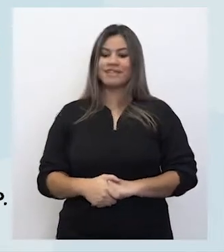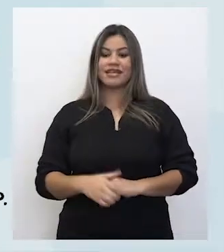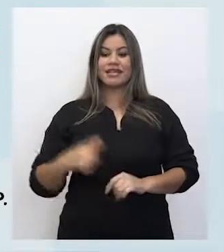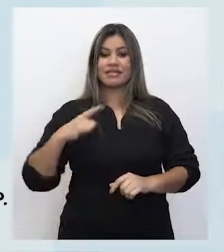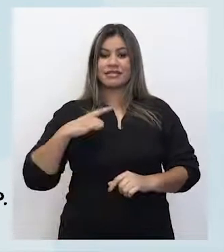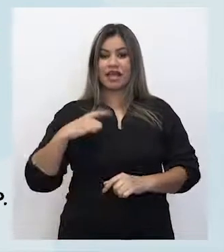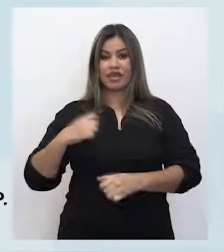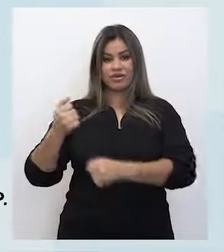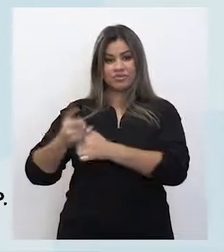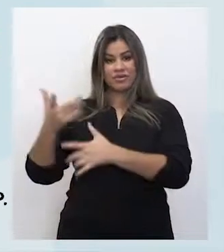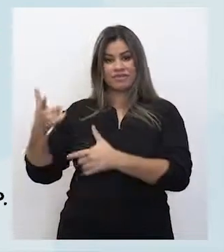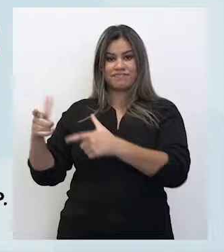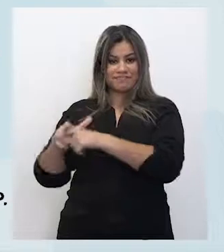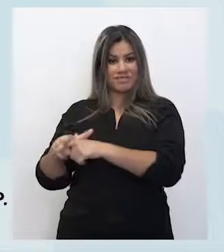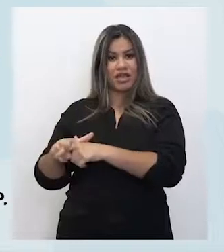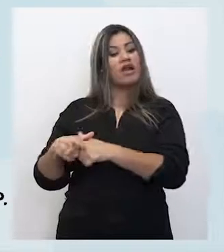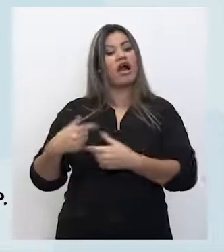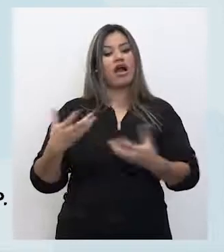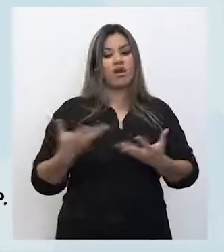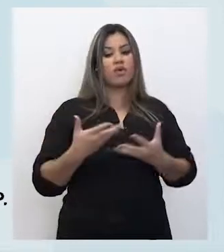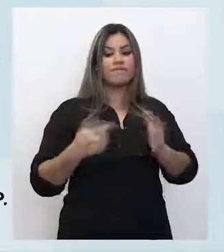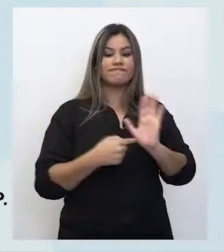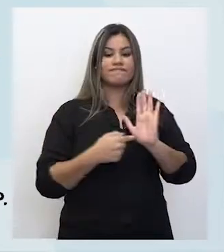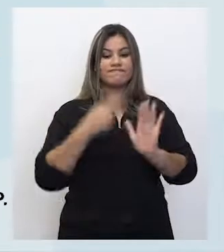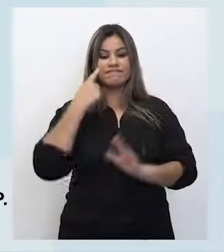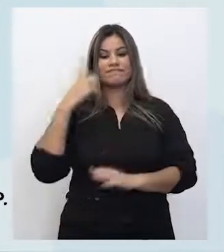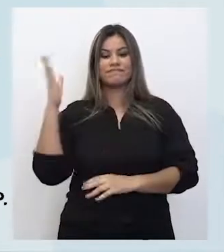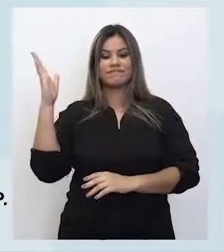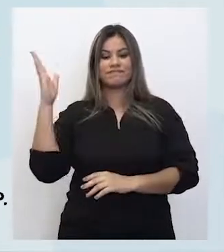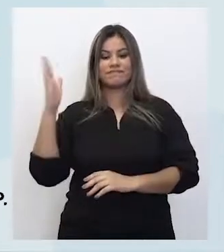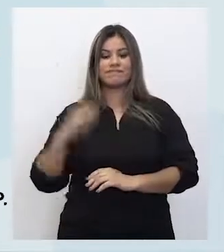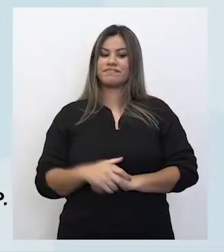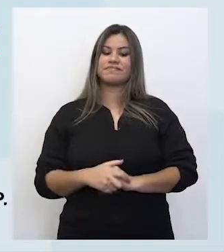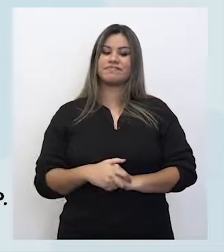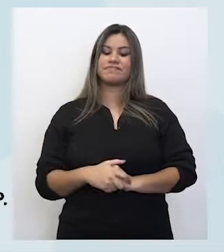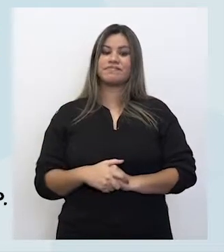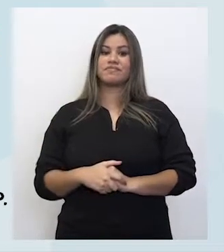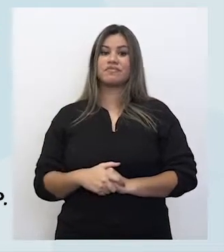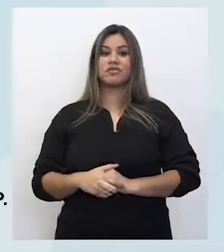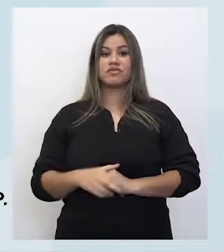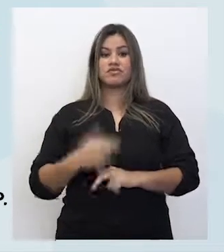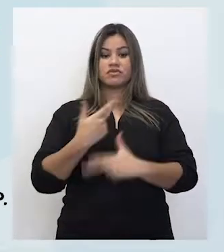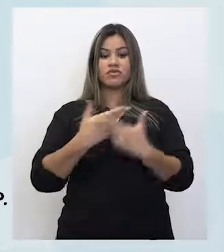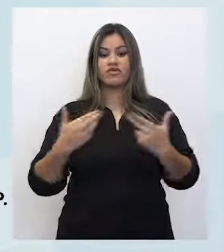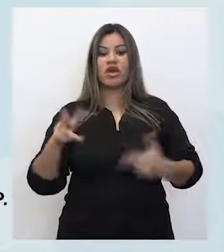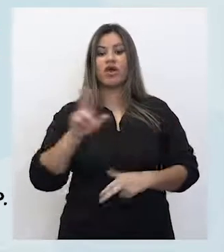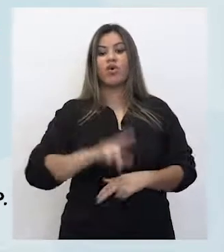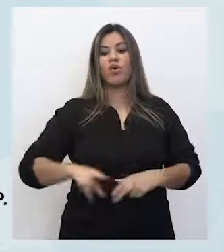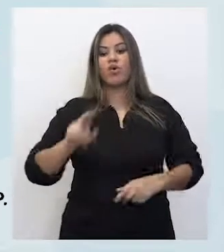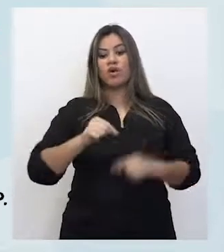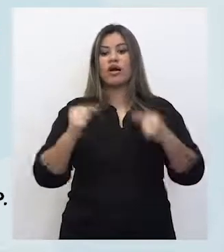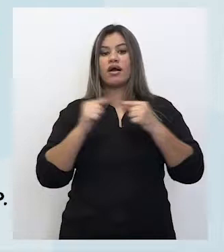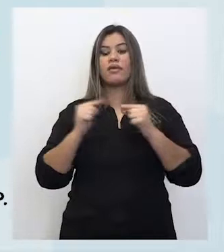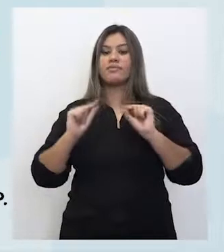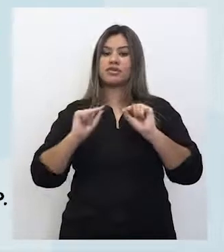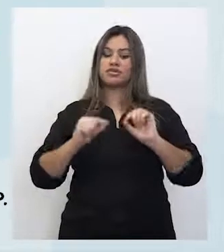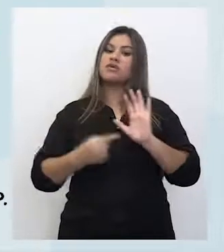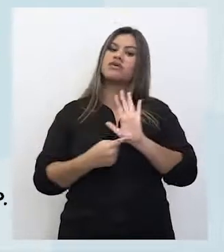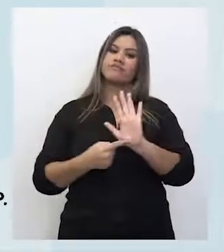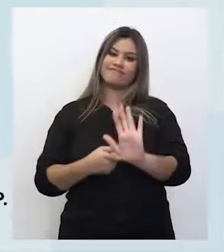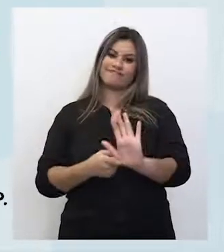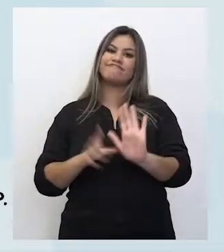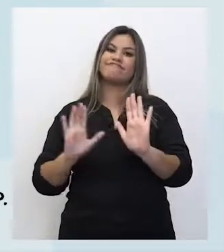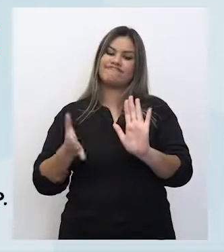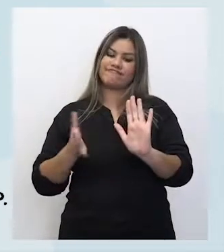só. Gente, presta atenção. Os recursos que ele utiliza são aqueles que eu já